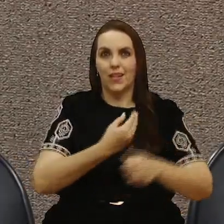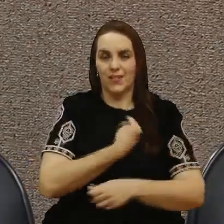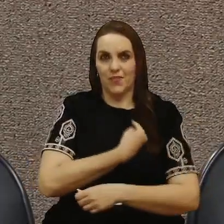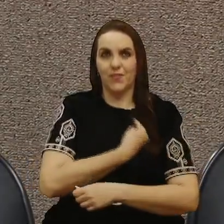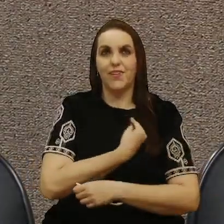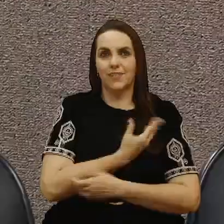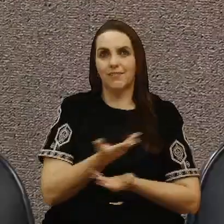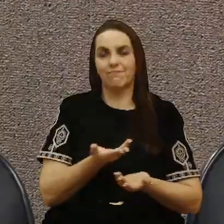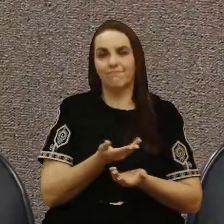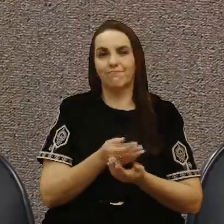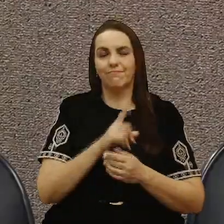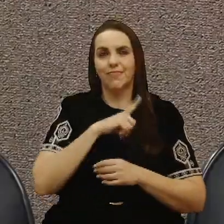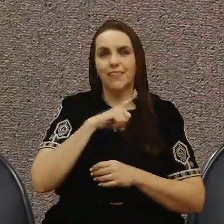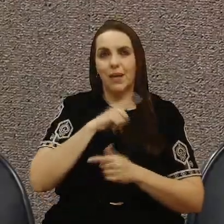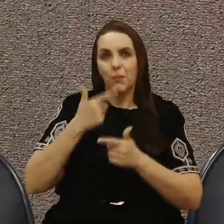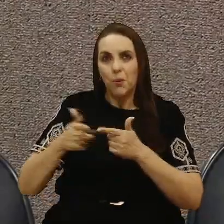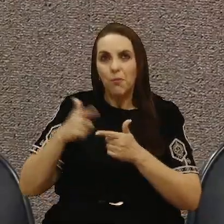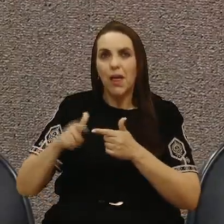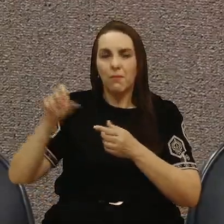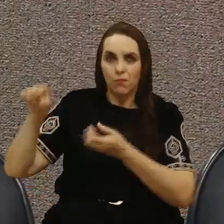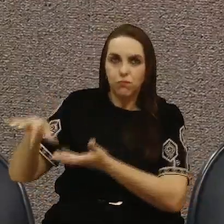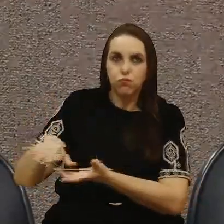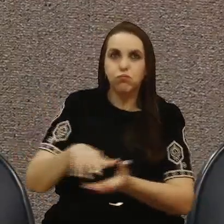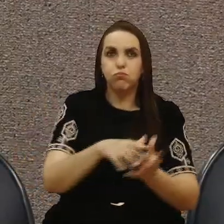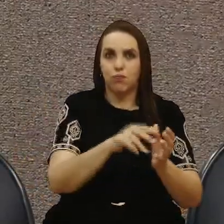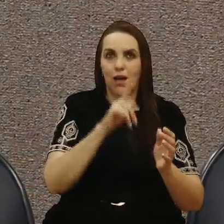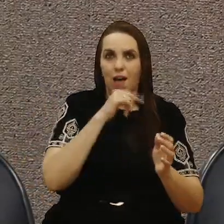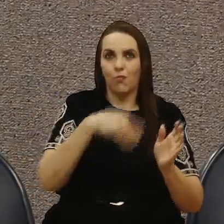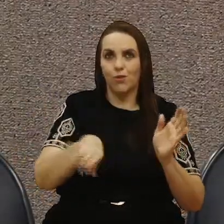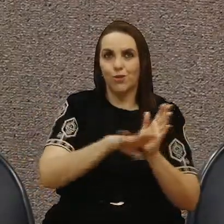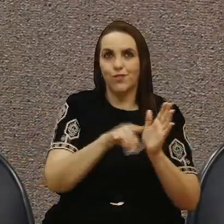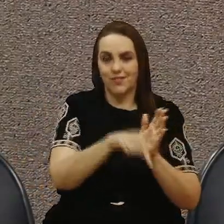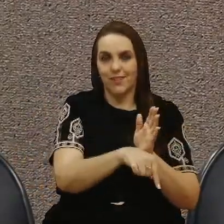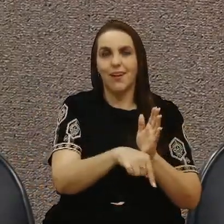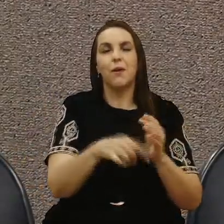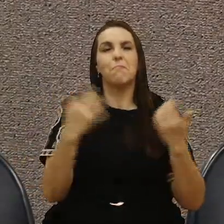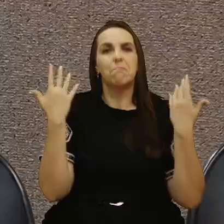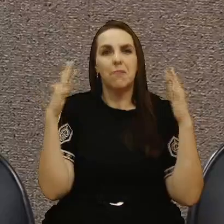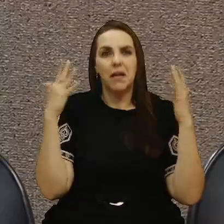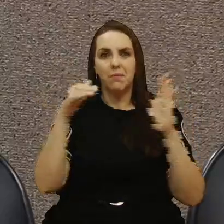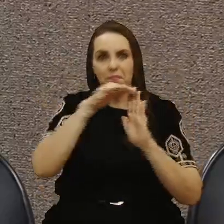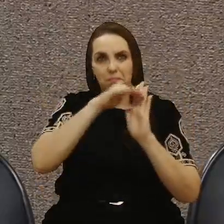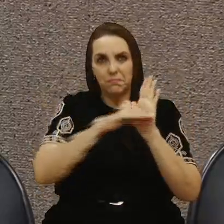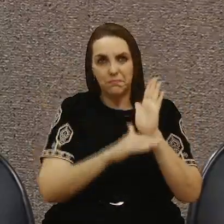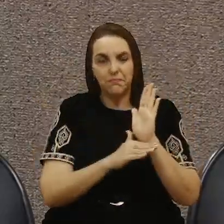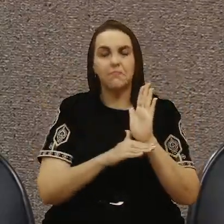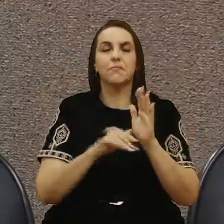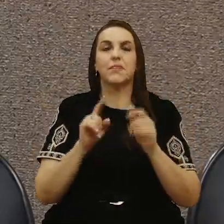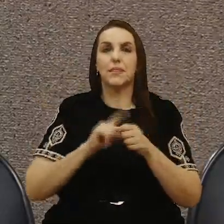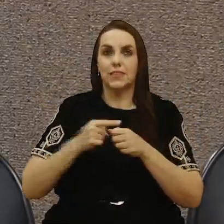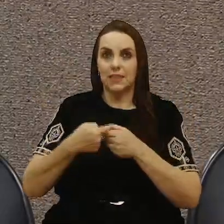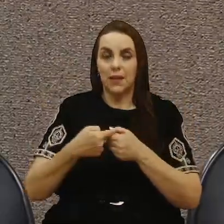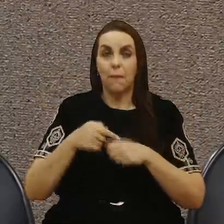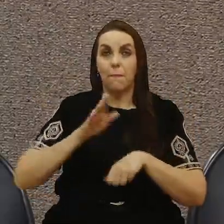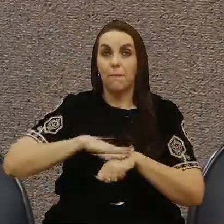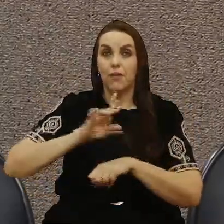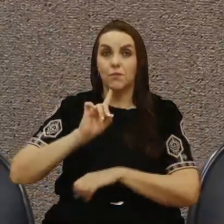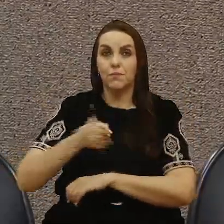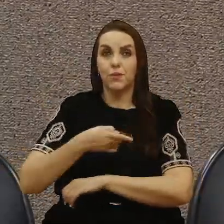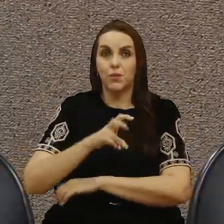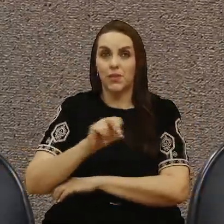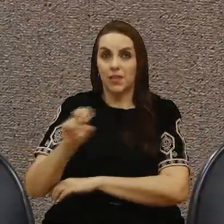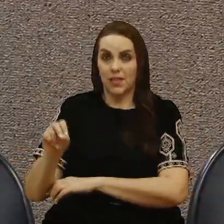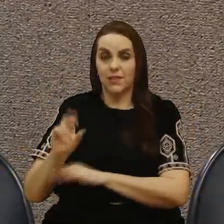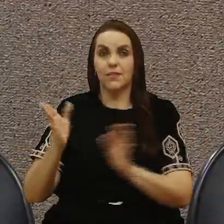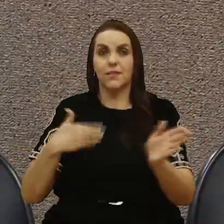casa também quando tem problemas de abastecimento. Parabéns por esse programa que se estende pela cidade. Já foram mais de 1.500 caixas entregues e serão